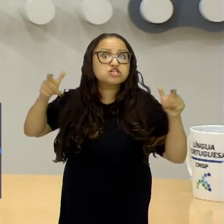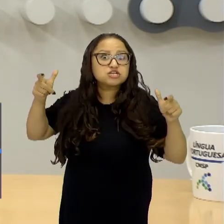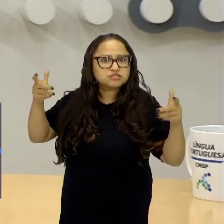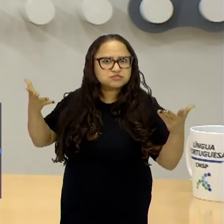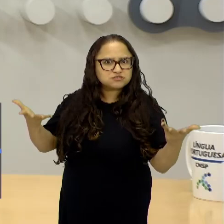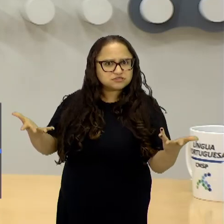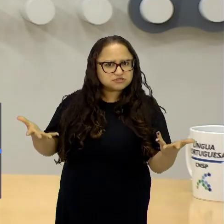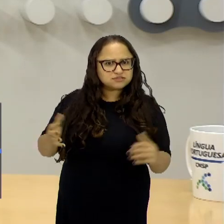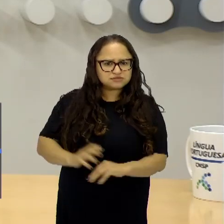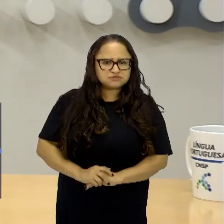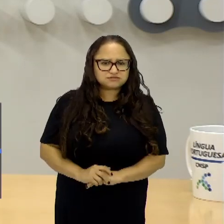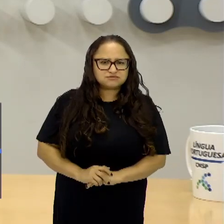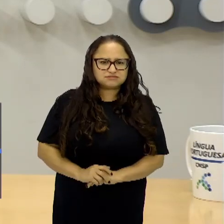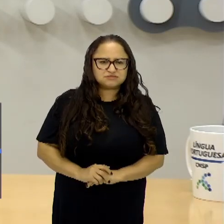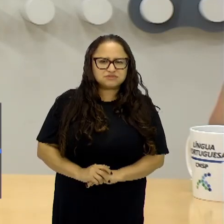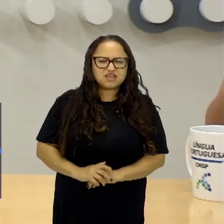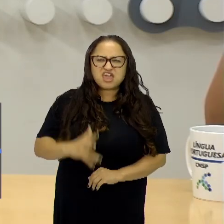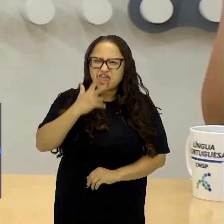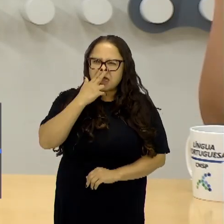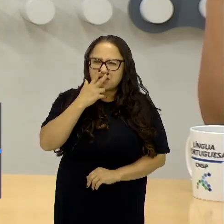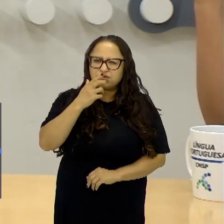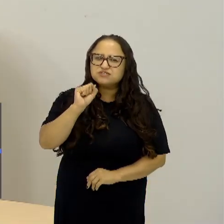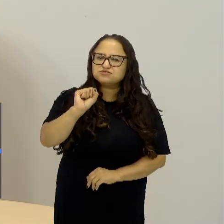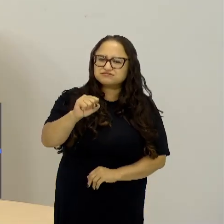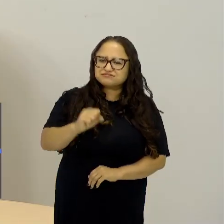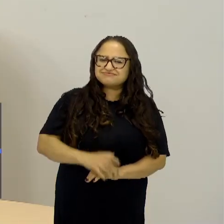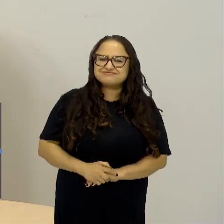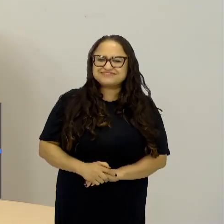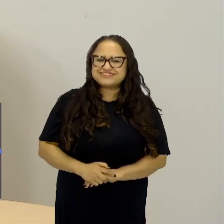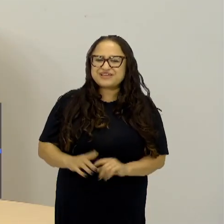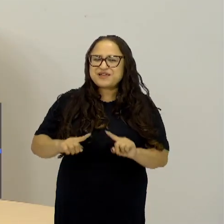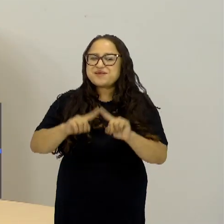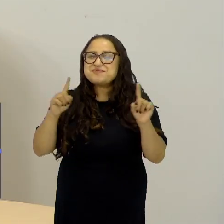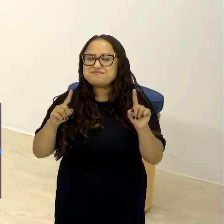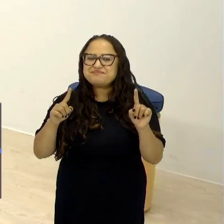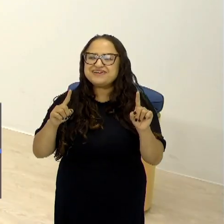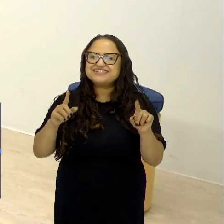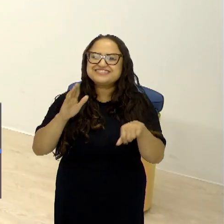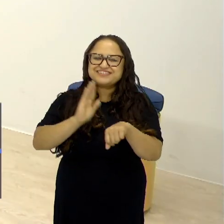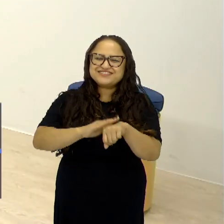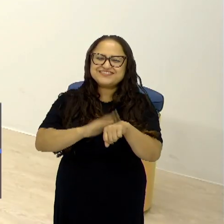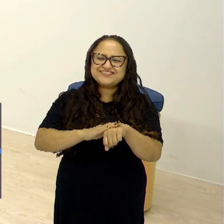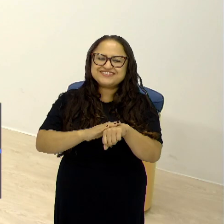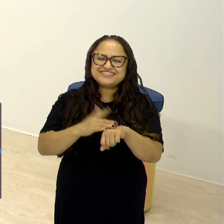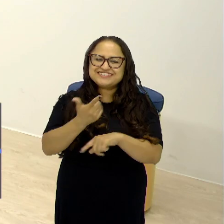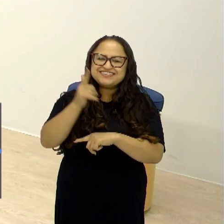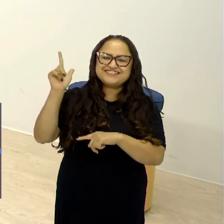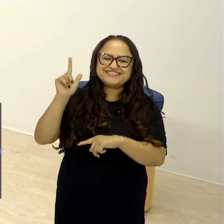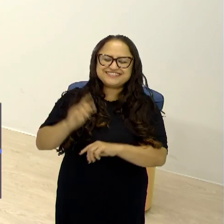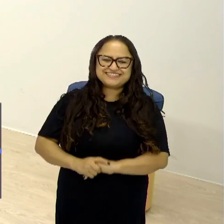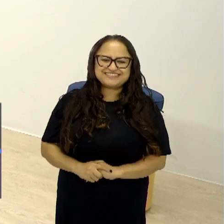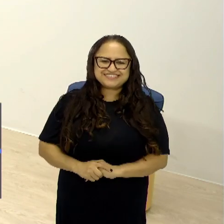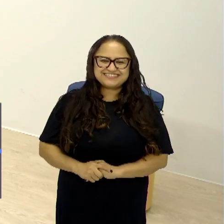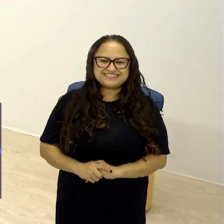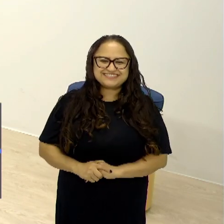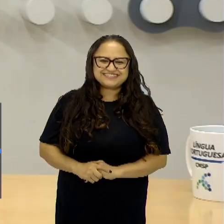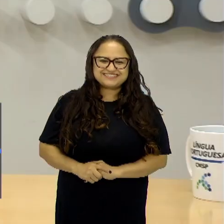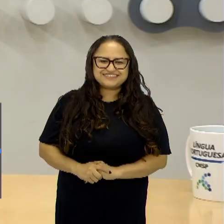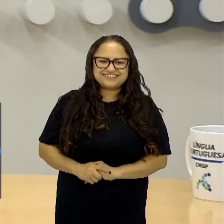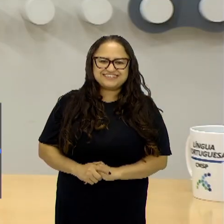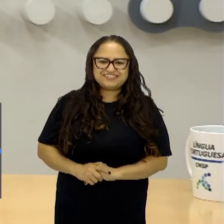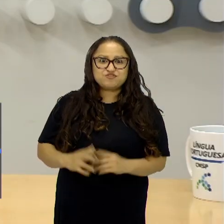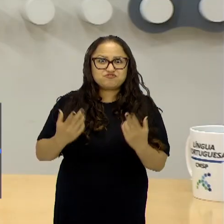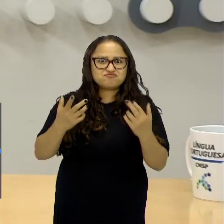enormes, grandes. Eu acho que... Só que agora ela fez a outra. Ela fez ela fez a... Eu acho que colossal é maior que grande,